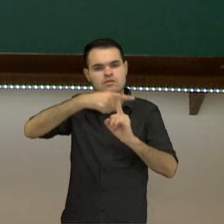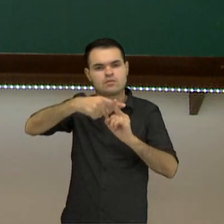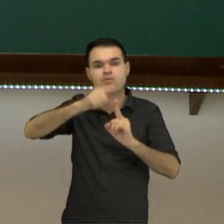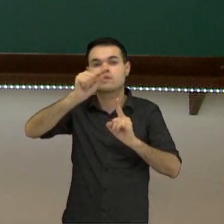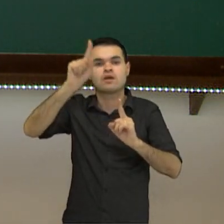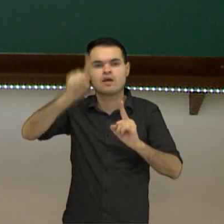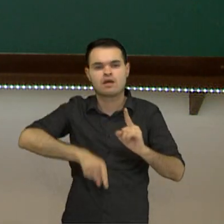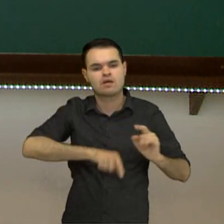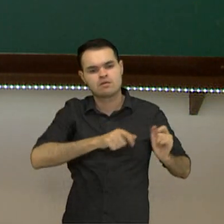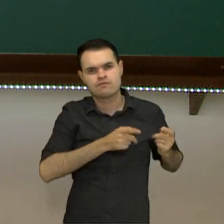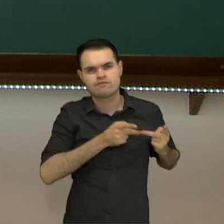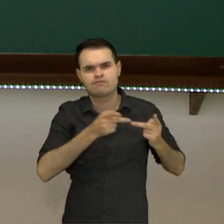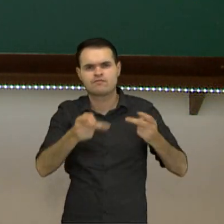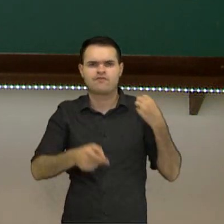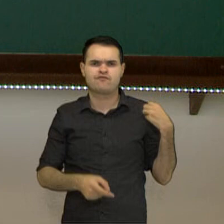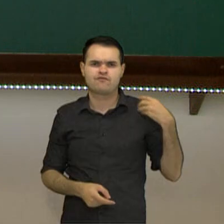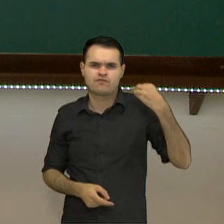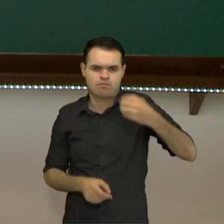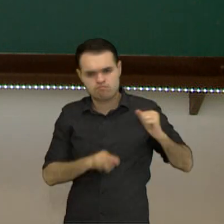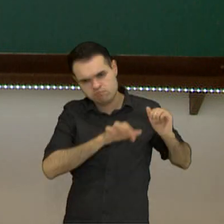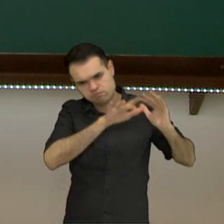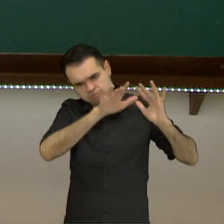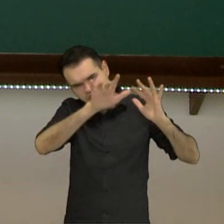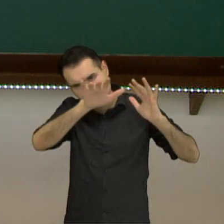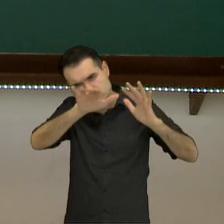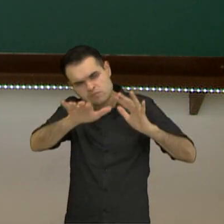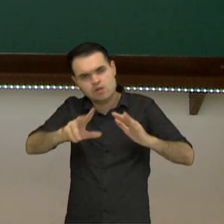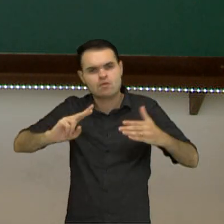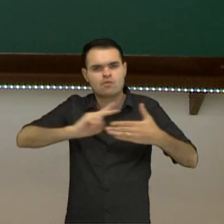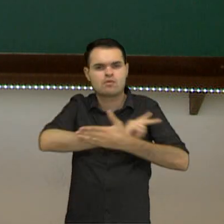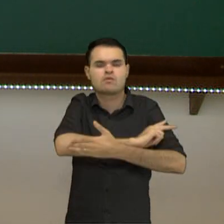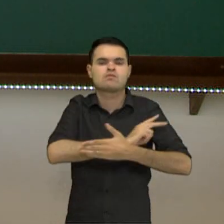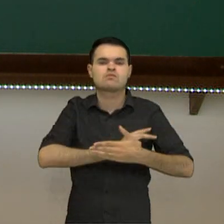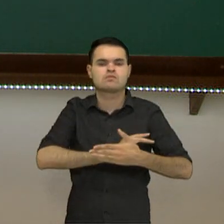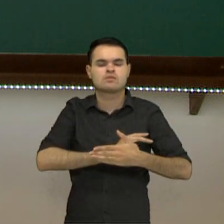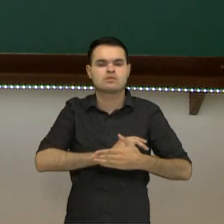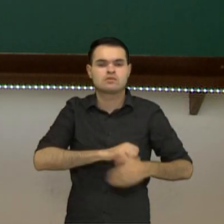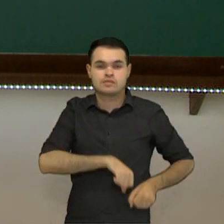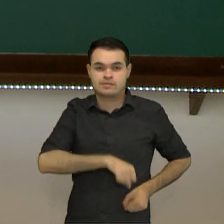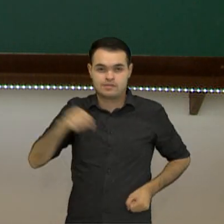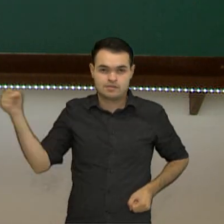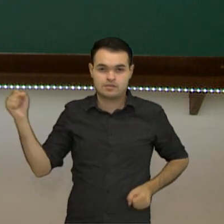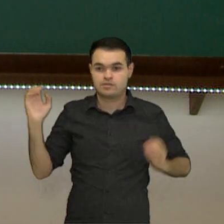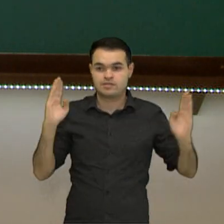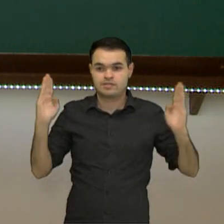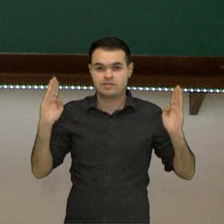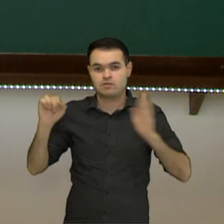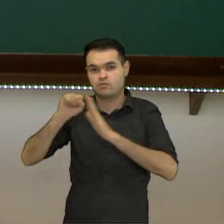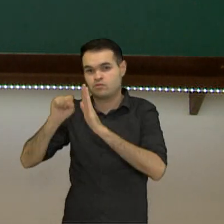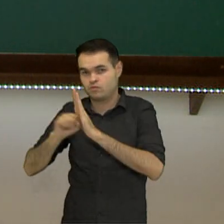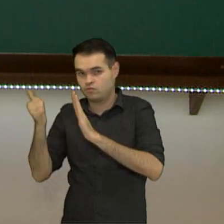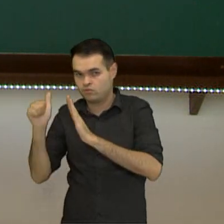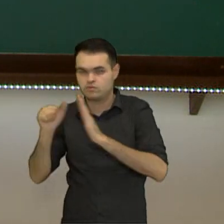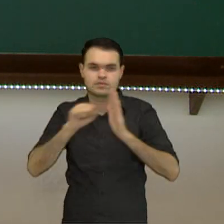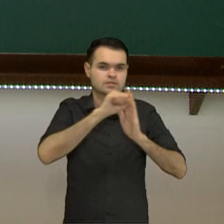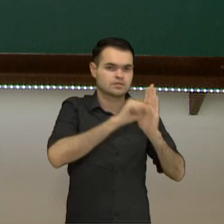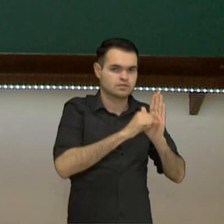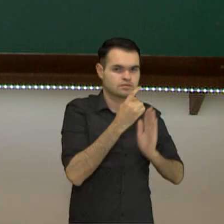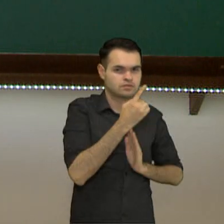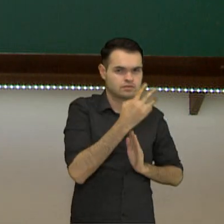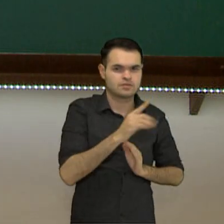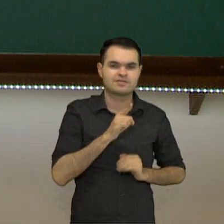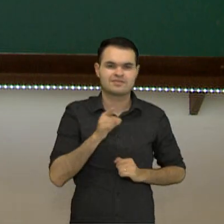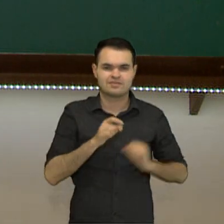foram expedições militares ocorridas entre o século XI e o século XIII, né? Na Europa, com